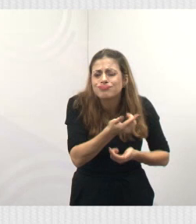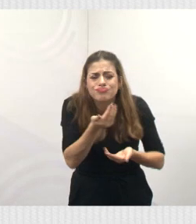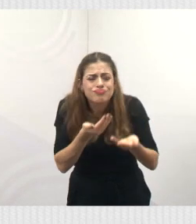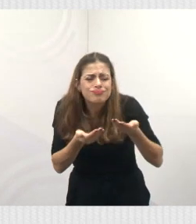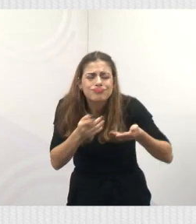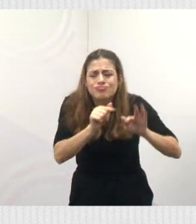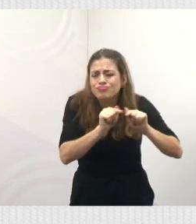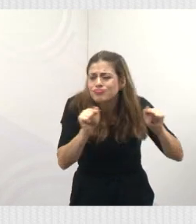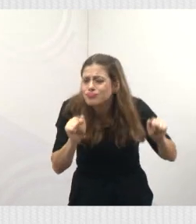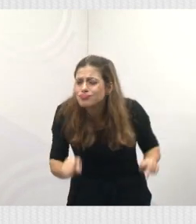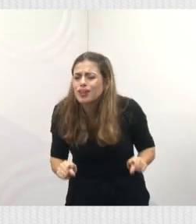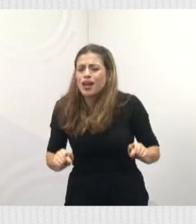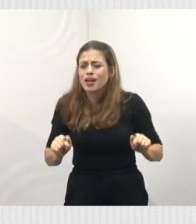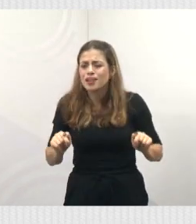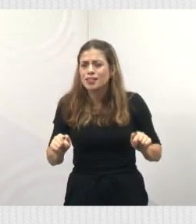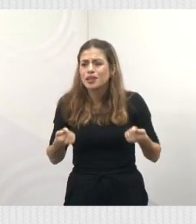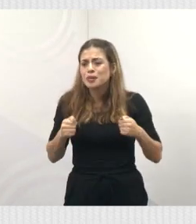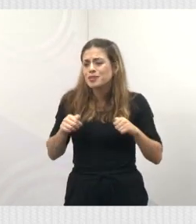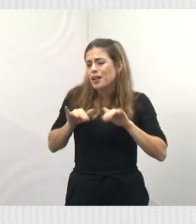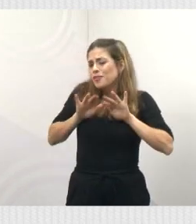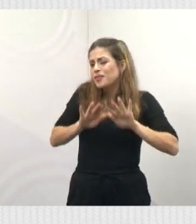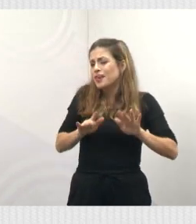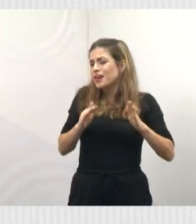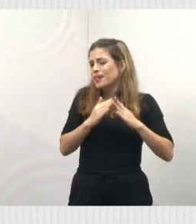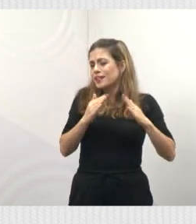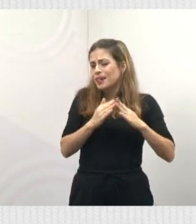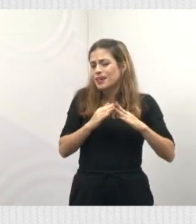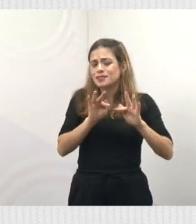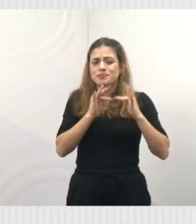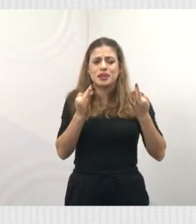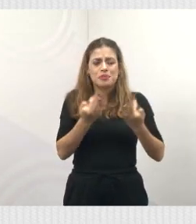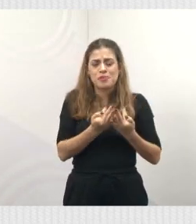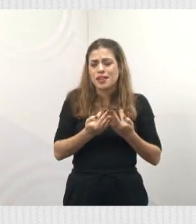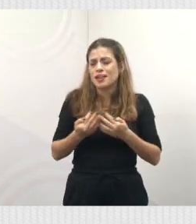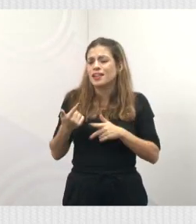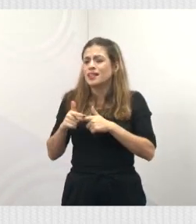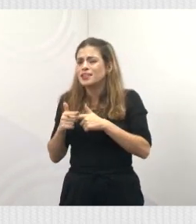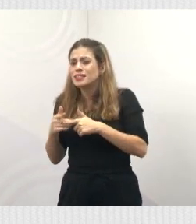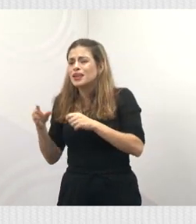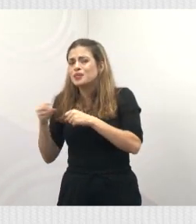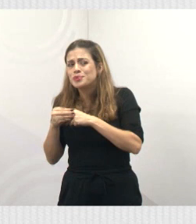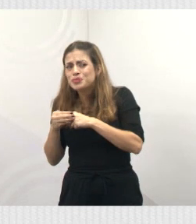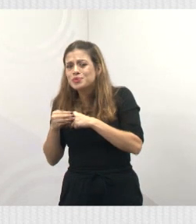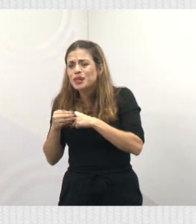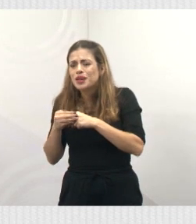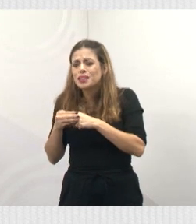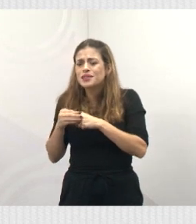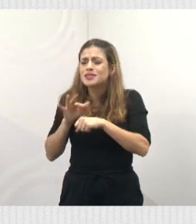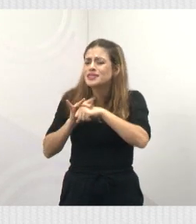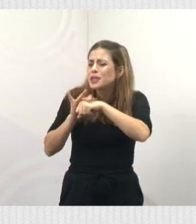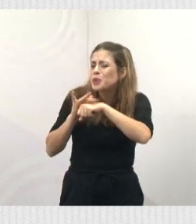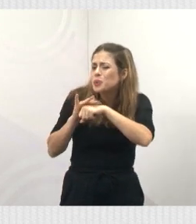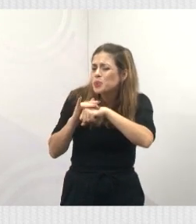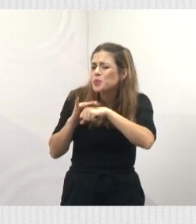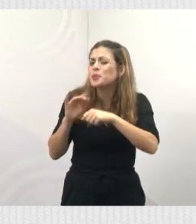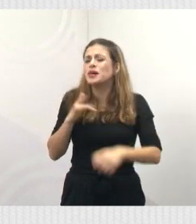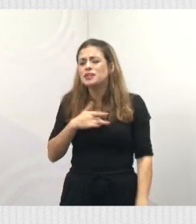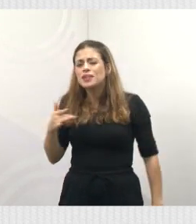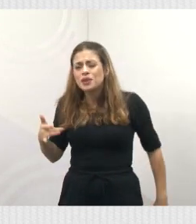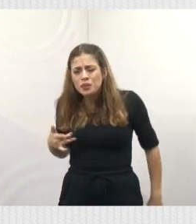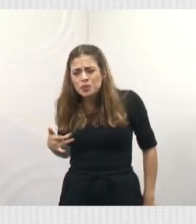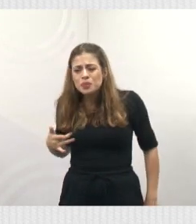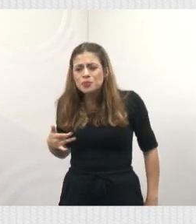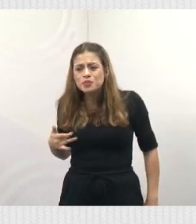servidores afastados, com o problema da família, servidores com suspeita, os servidores da saúde, que foram os mais vitimados